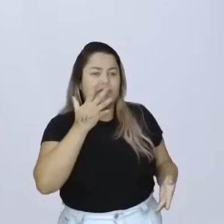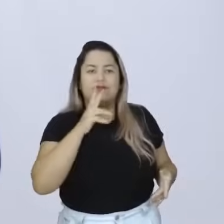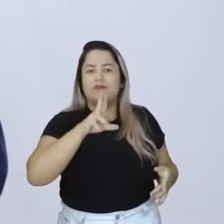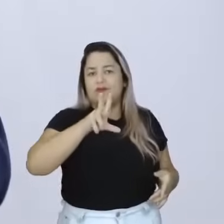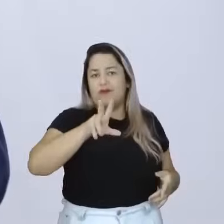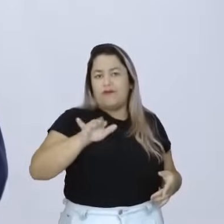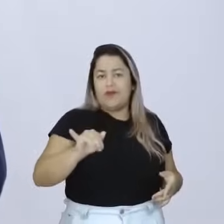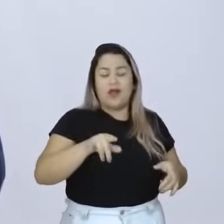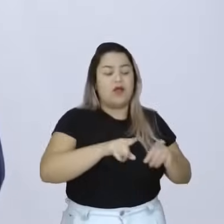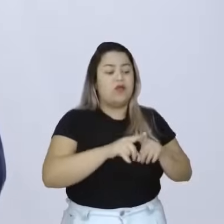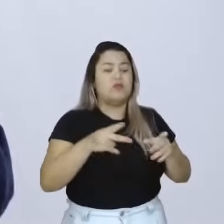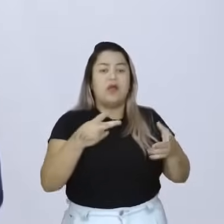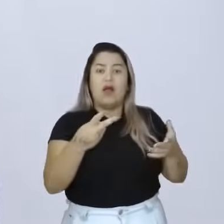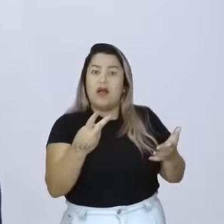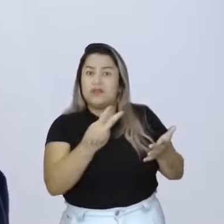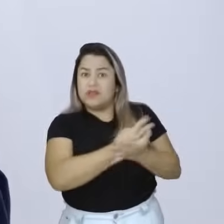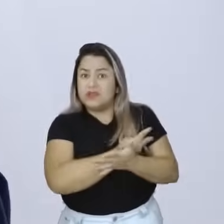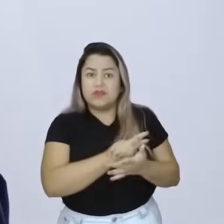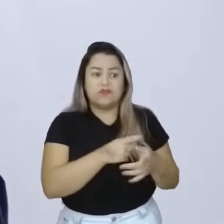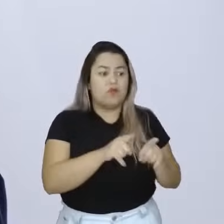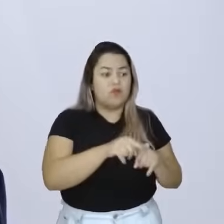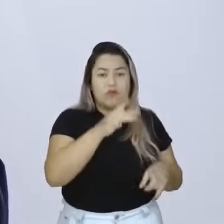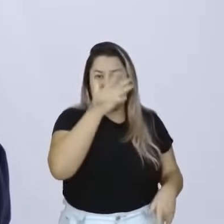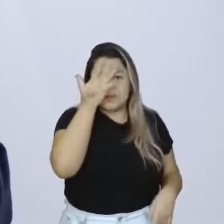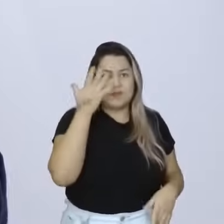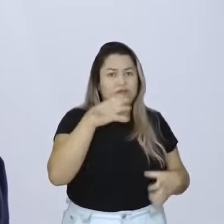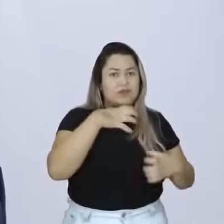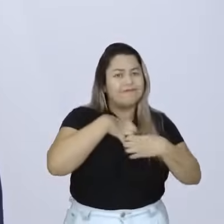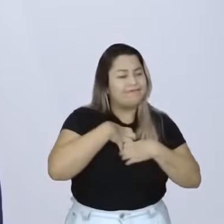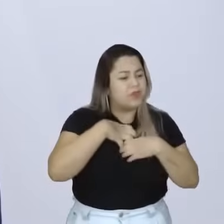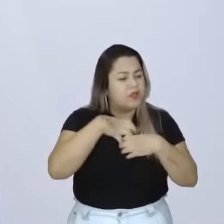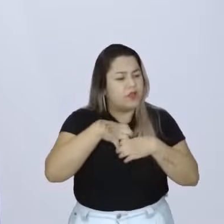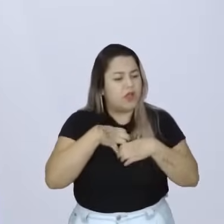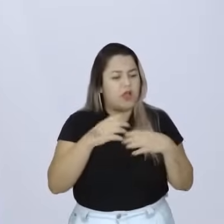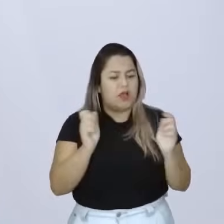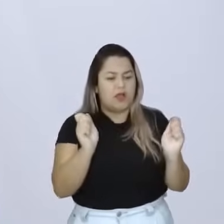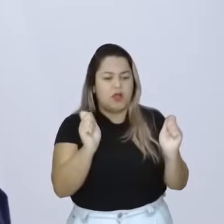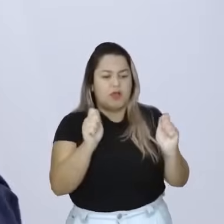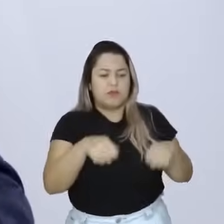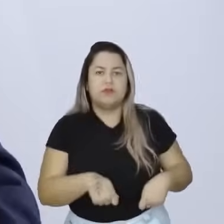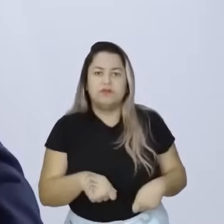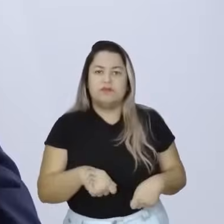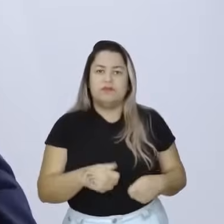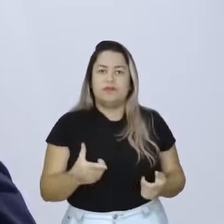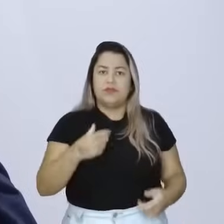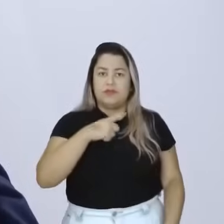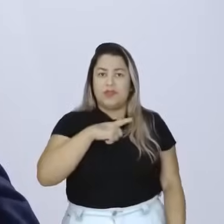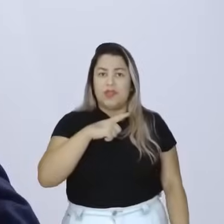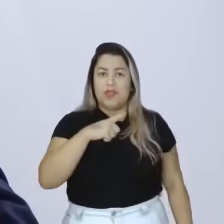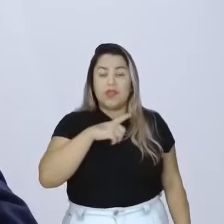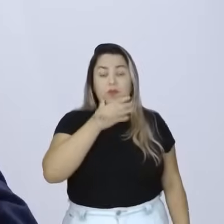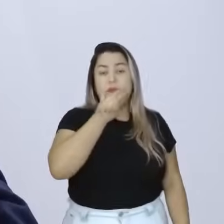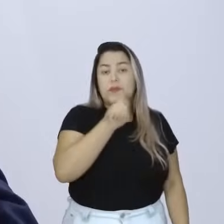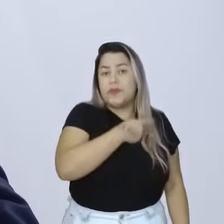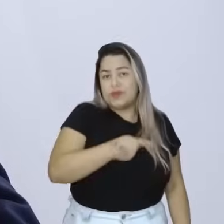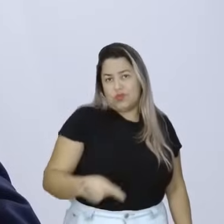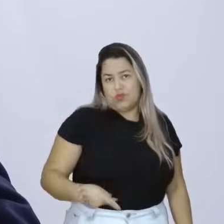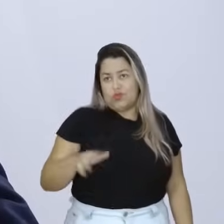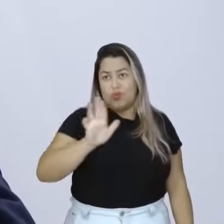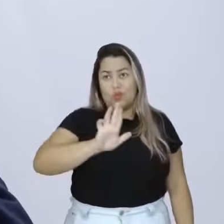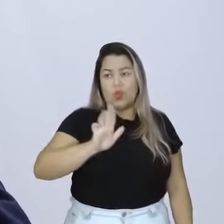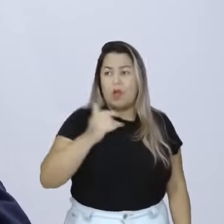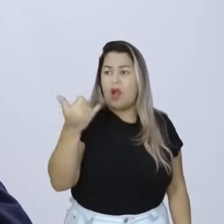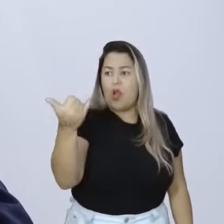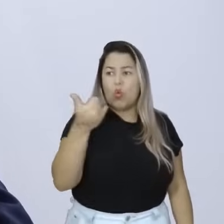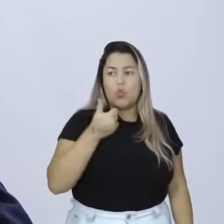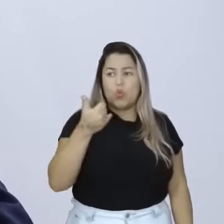resolver. Olha aqui o que está vindo. Olha aqui o que as pessoas estão sentindo. Olha as necessidades que tem. O presidente Lula me falou uma coisa, Maria, quando